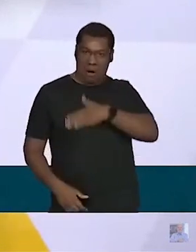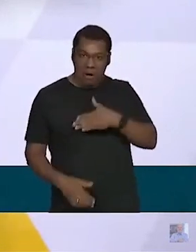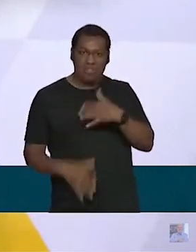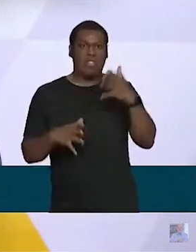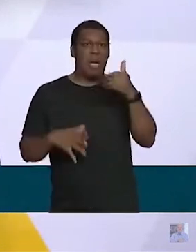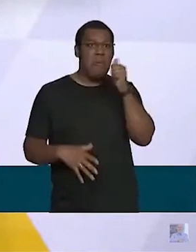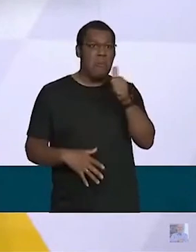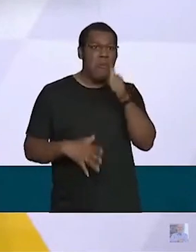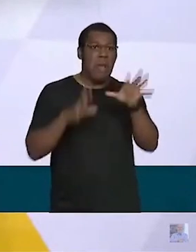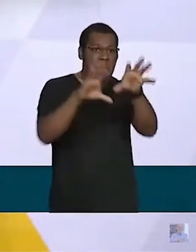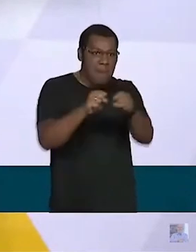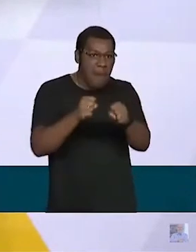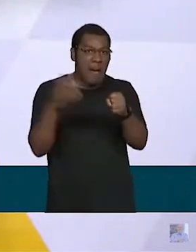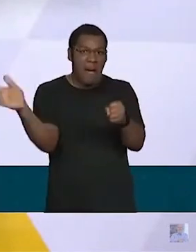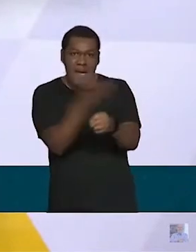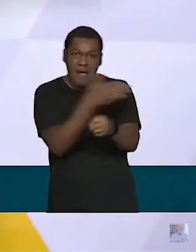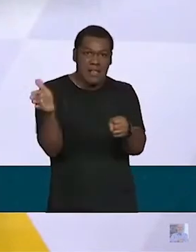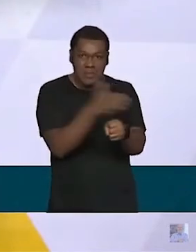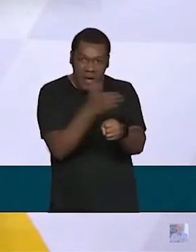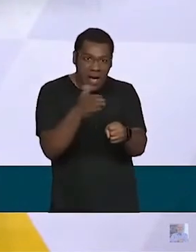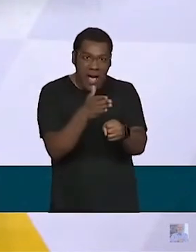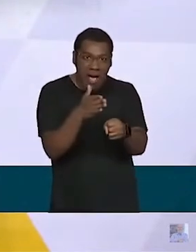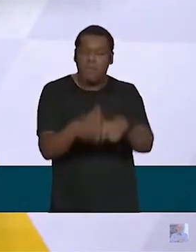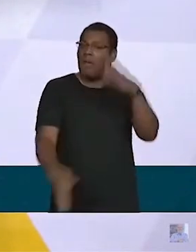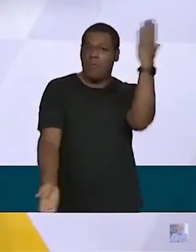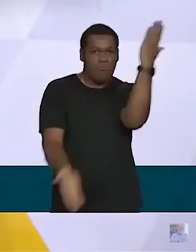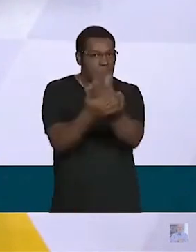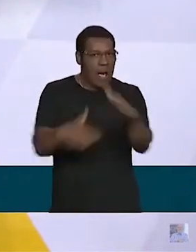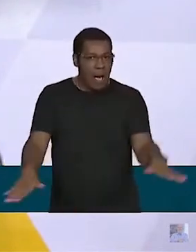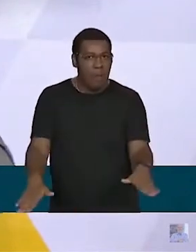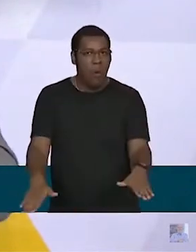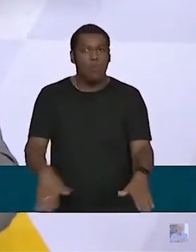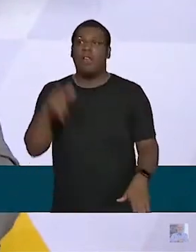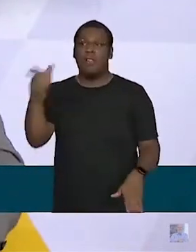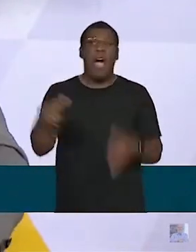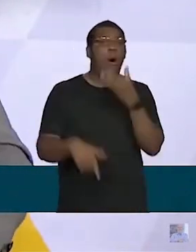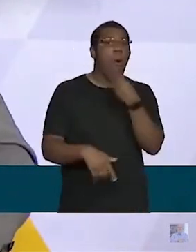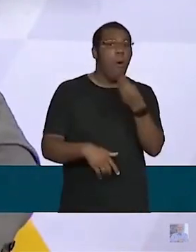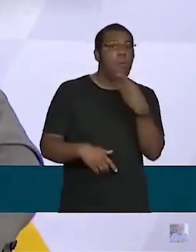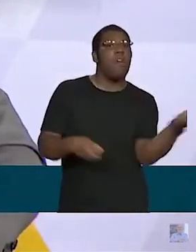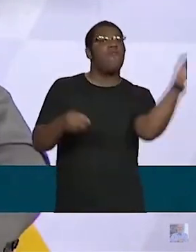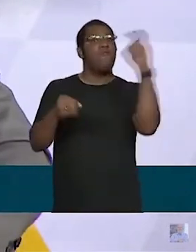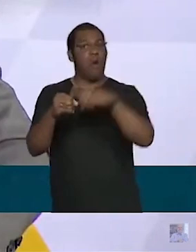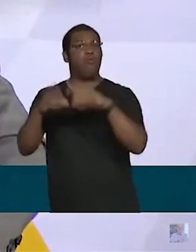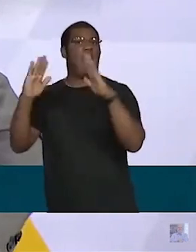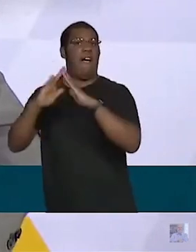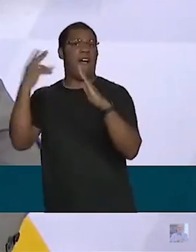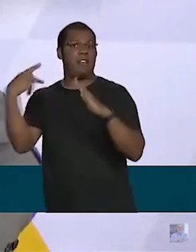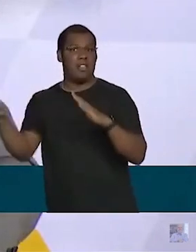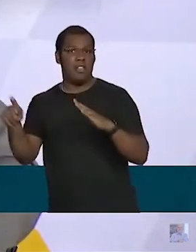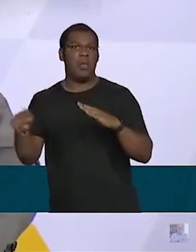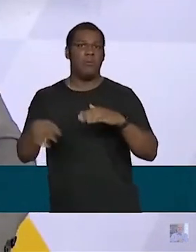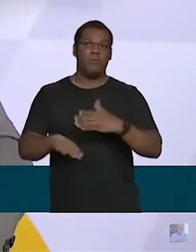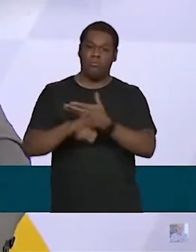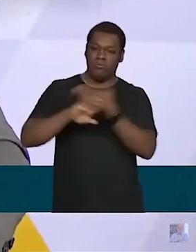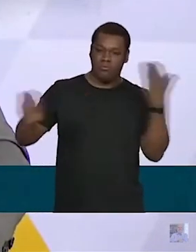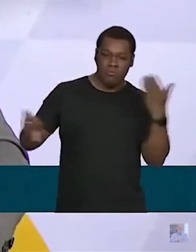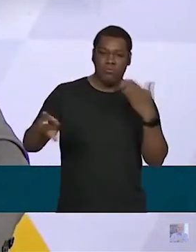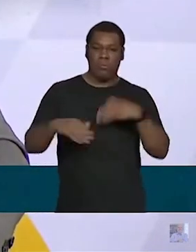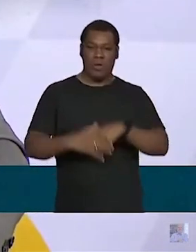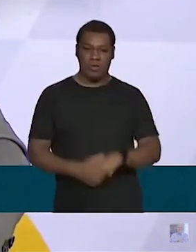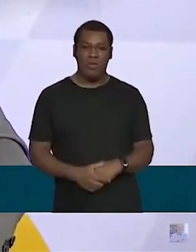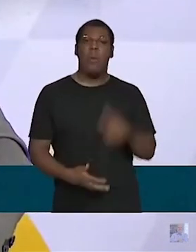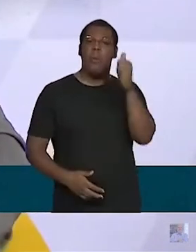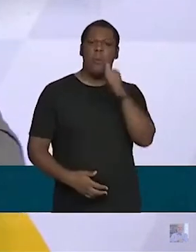não foi feita para apanhar. A mulher foi feita para ter liberdade, tanto quanto o homem